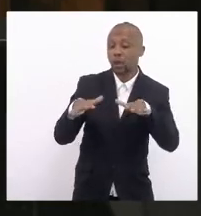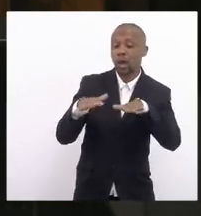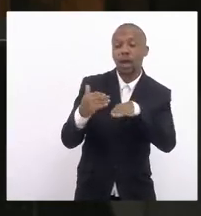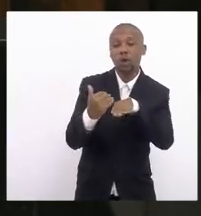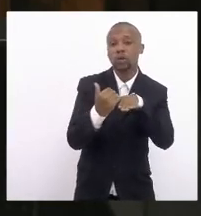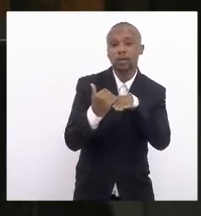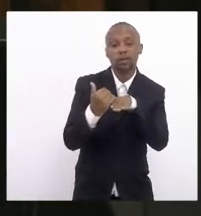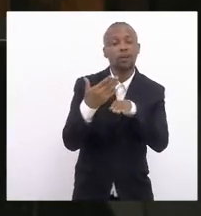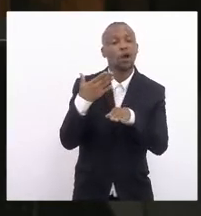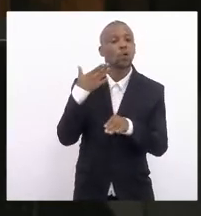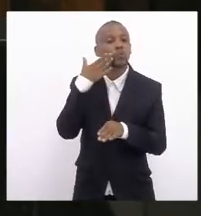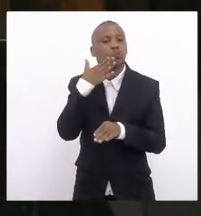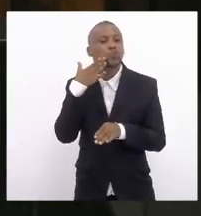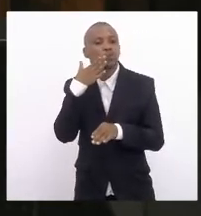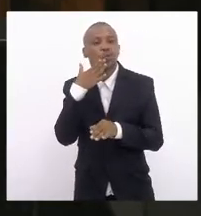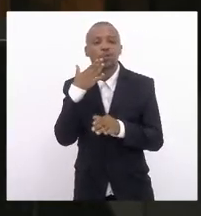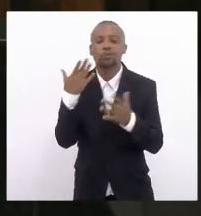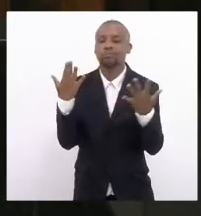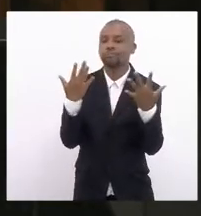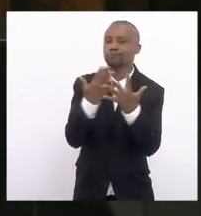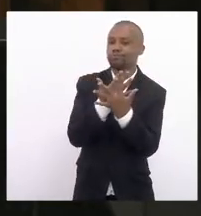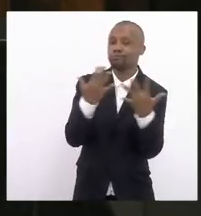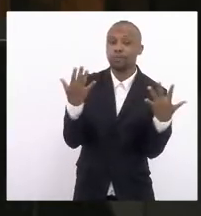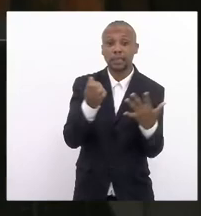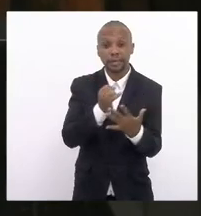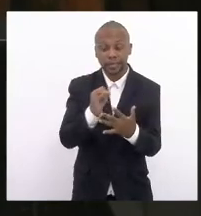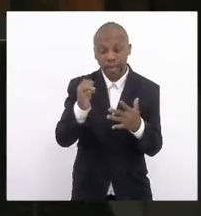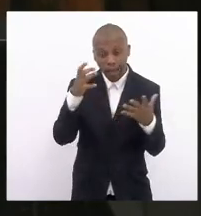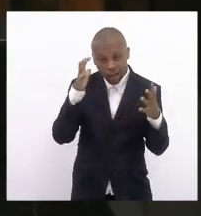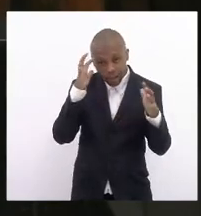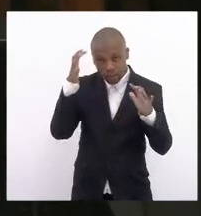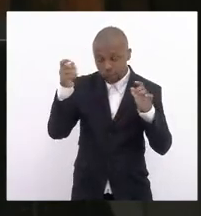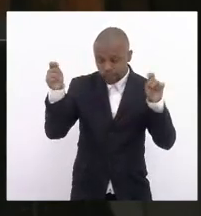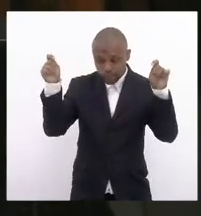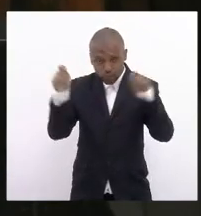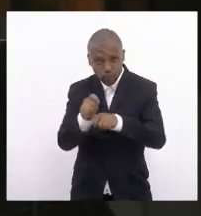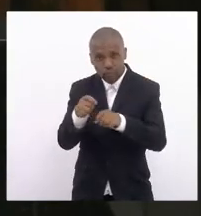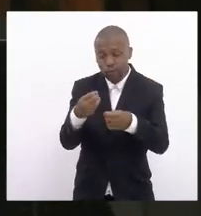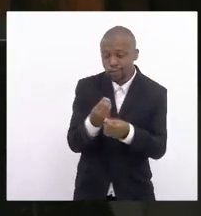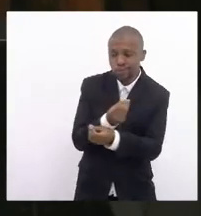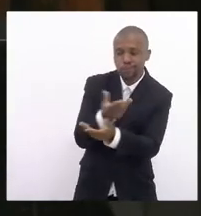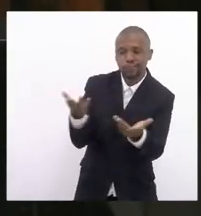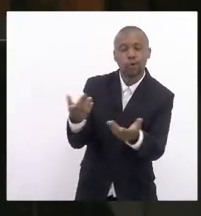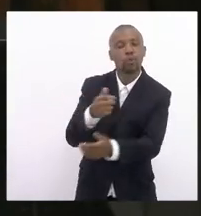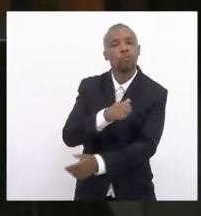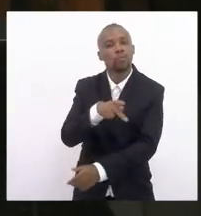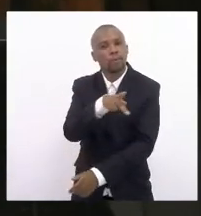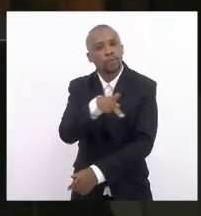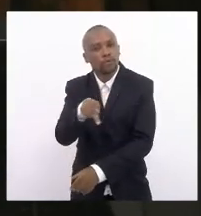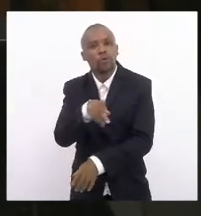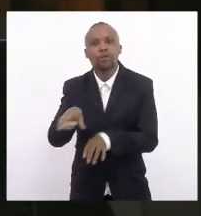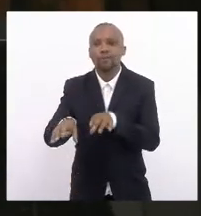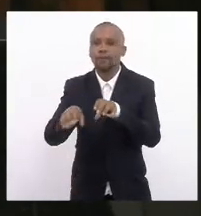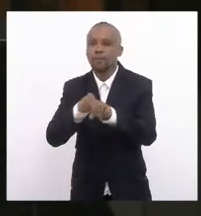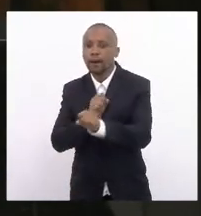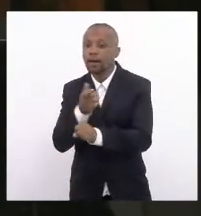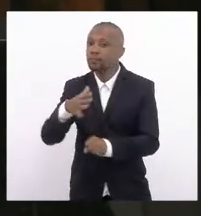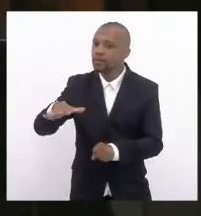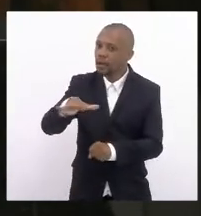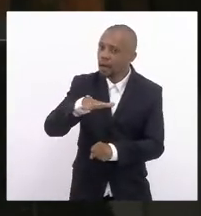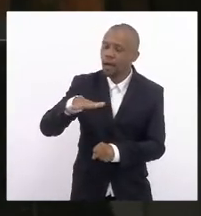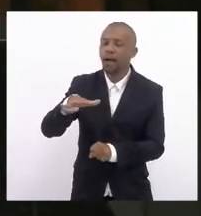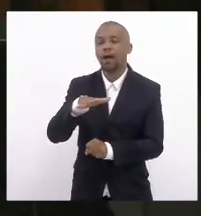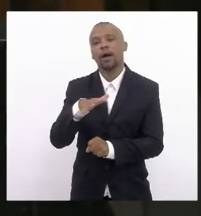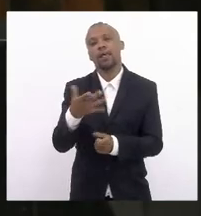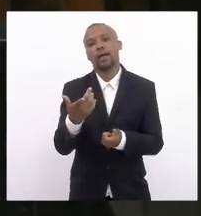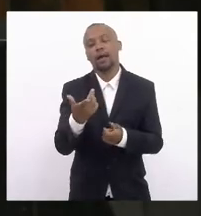as condições não estiverem dadas, professores formados, professor de apoio especializado, acessibilidade física, sala de